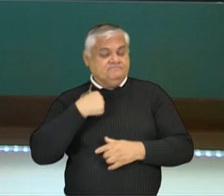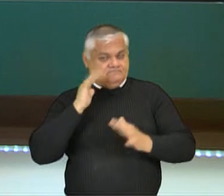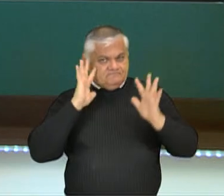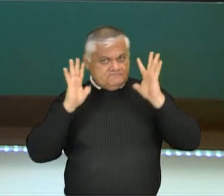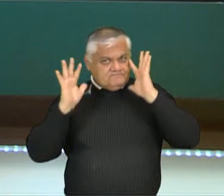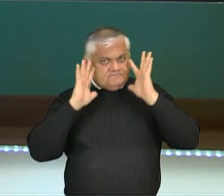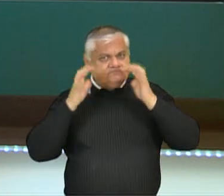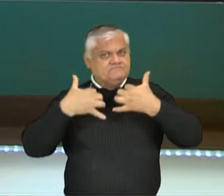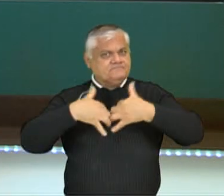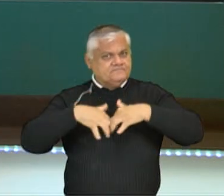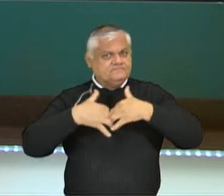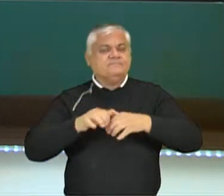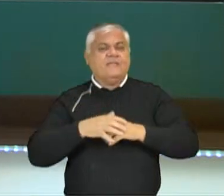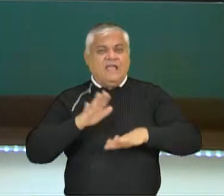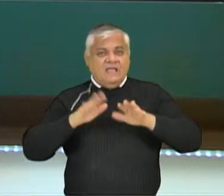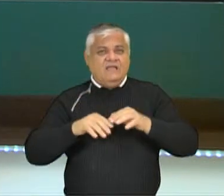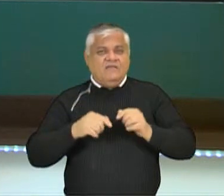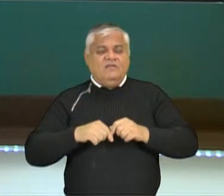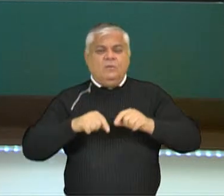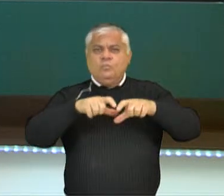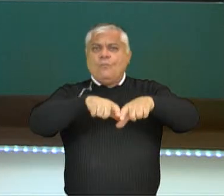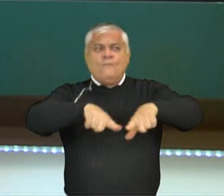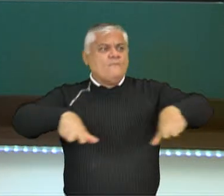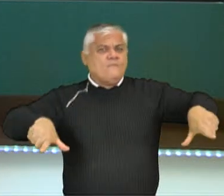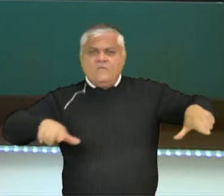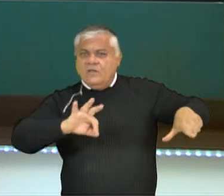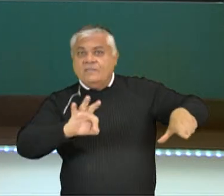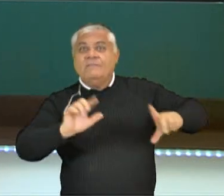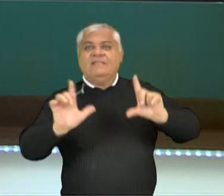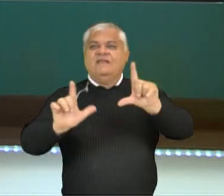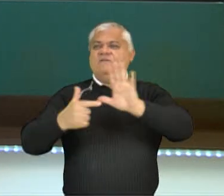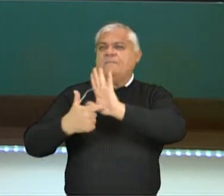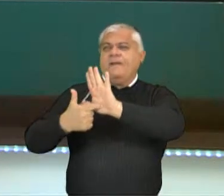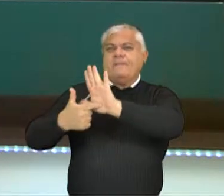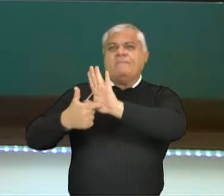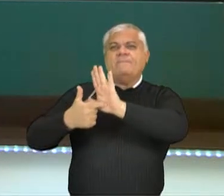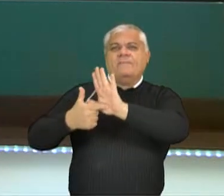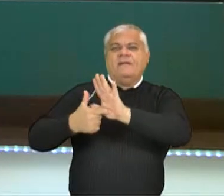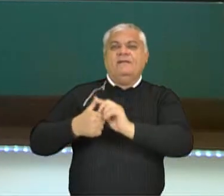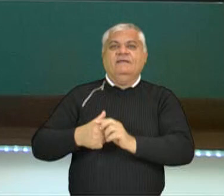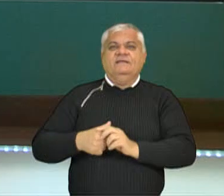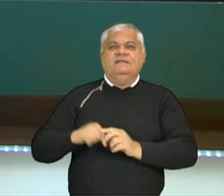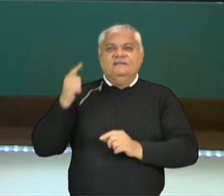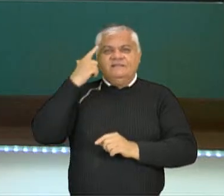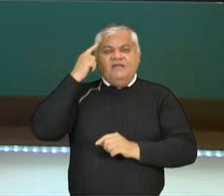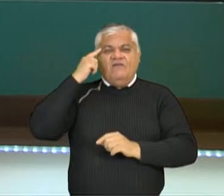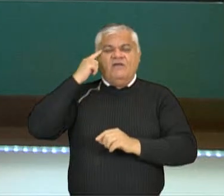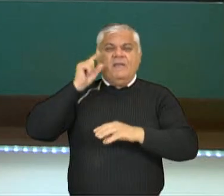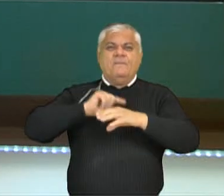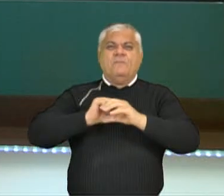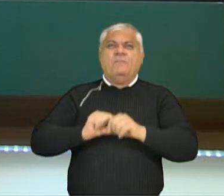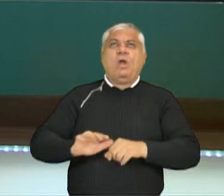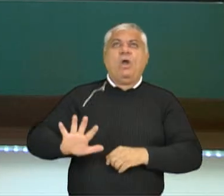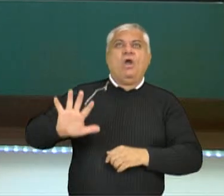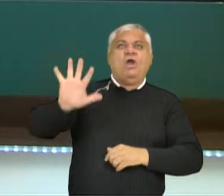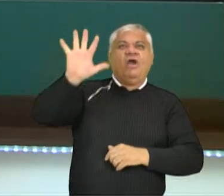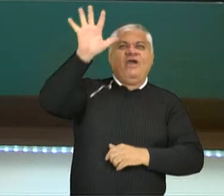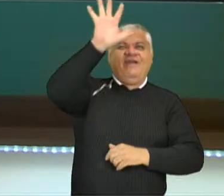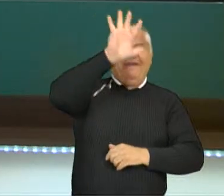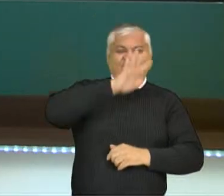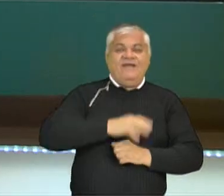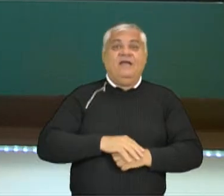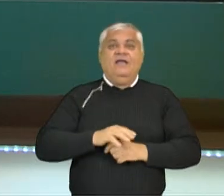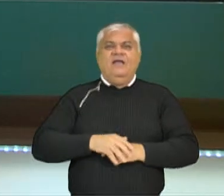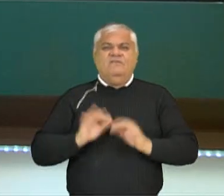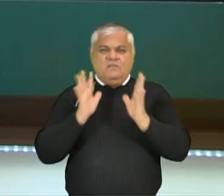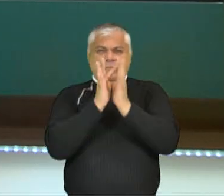com relação a isso. Às vezes o ginásio está vazio, mas tem a televisão, a mídia que vai chegar em vários milhões de telespectadores. E às vezes o ginásio